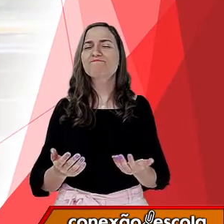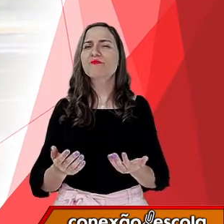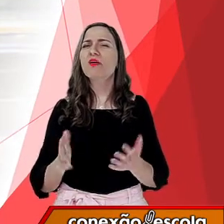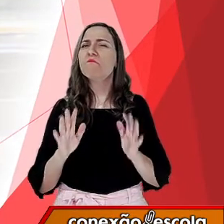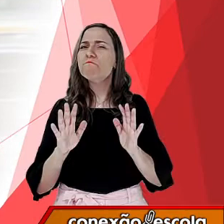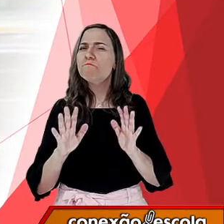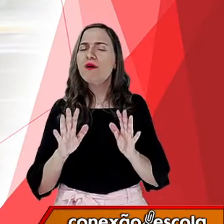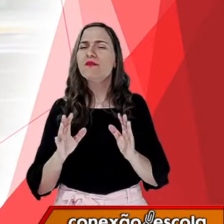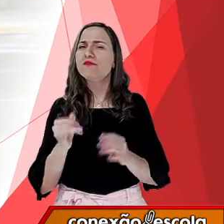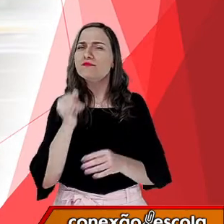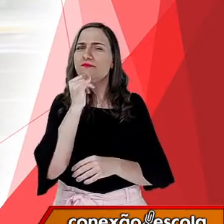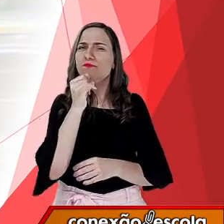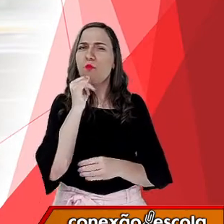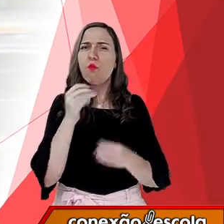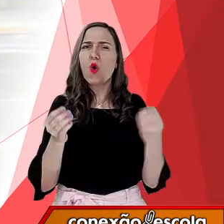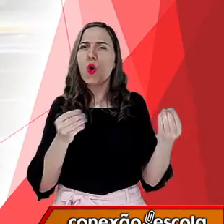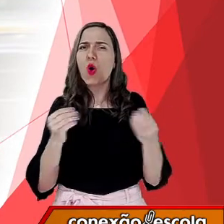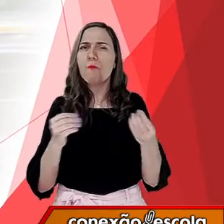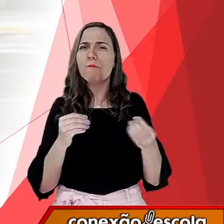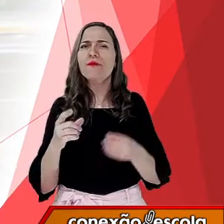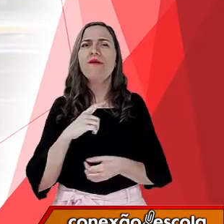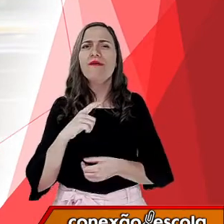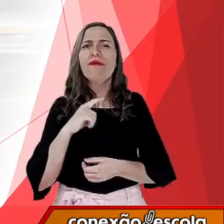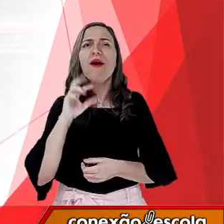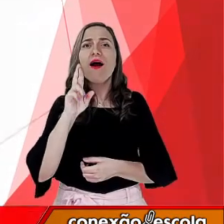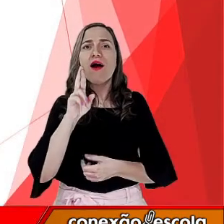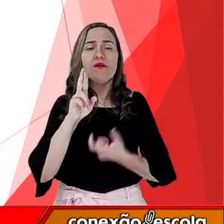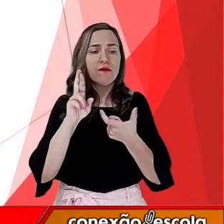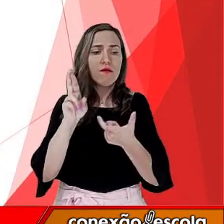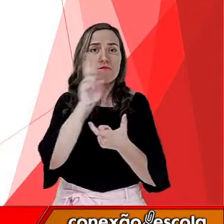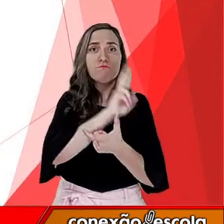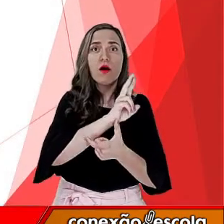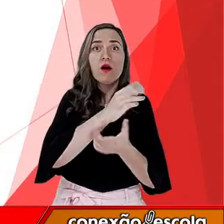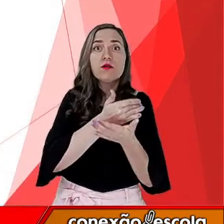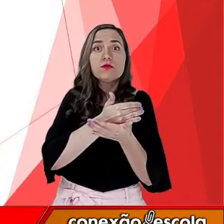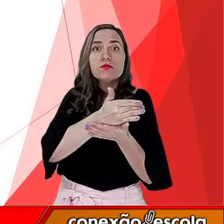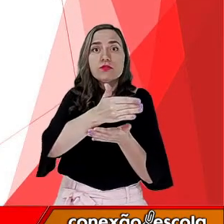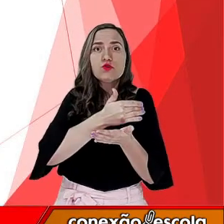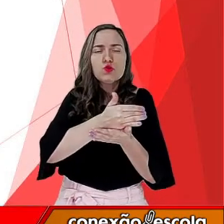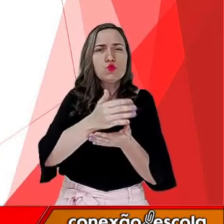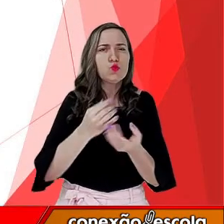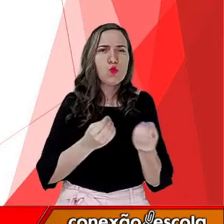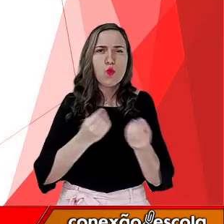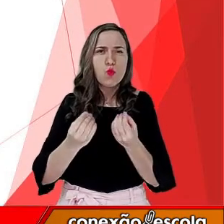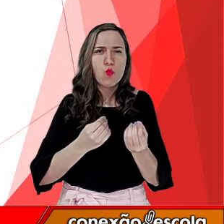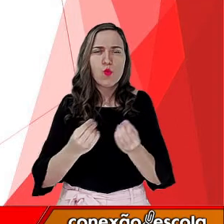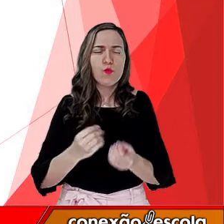E quando a letra R aparece no início da palavra?